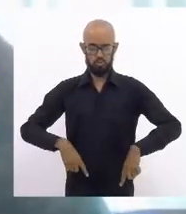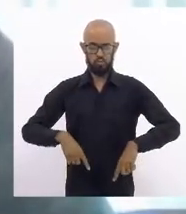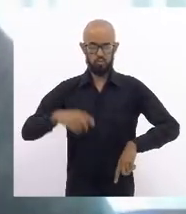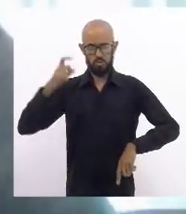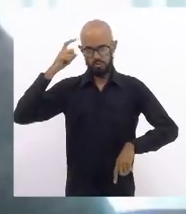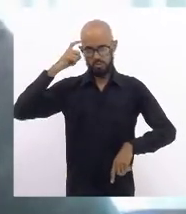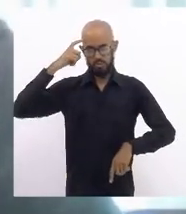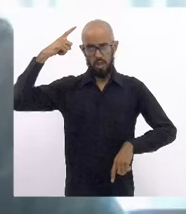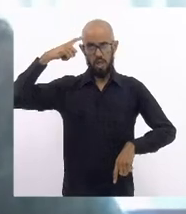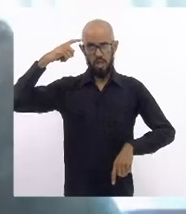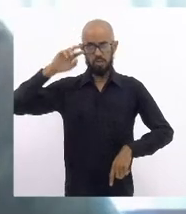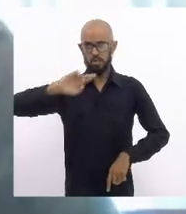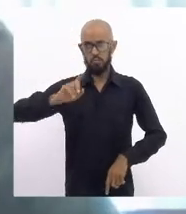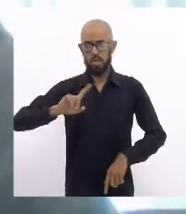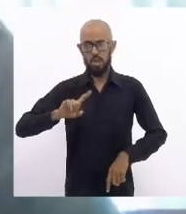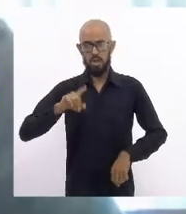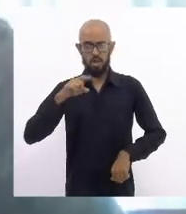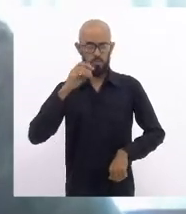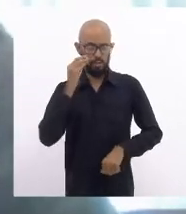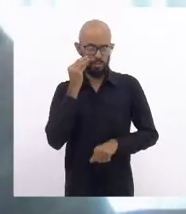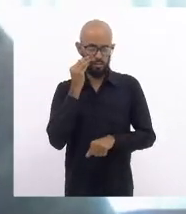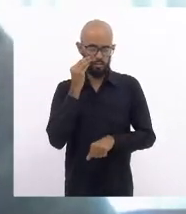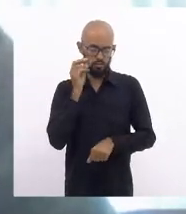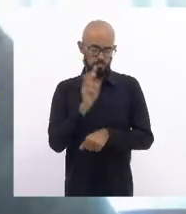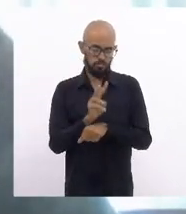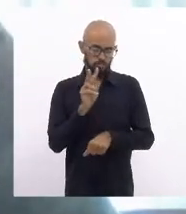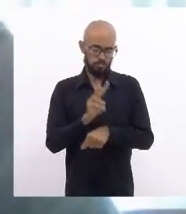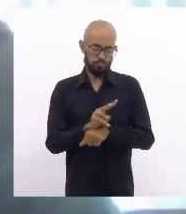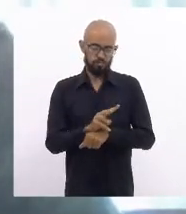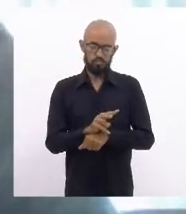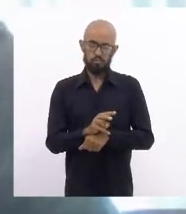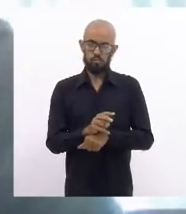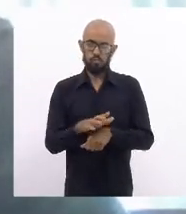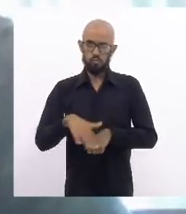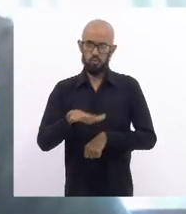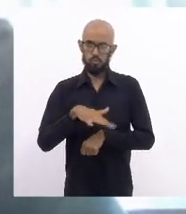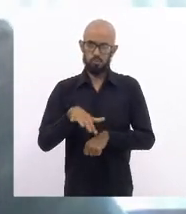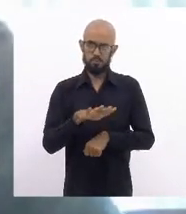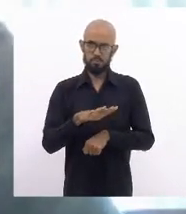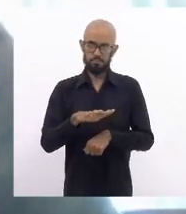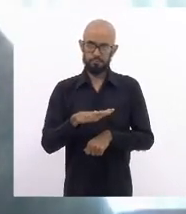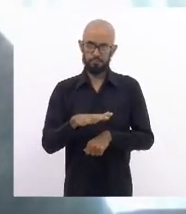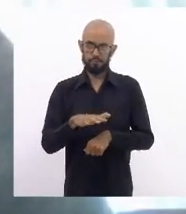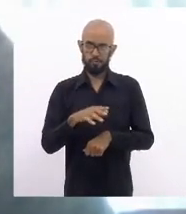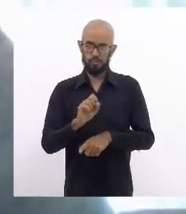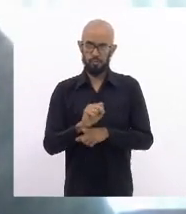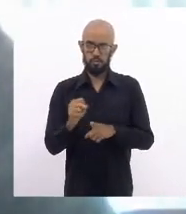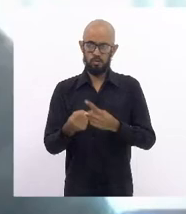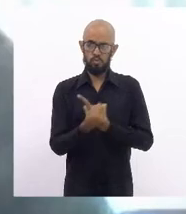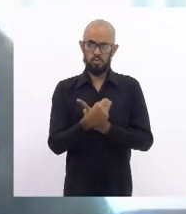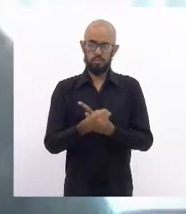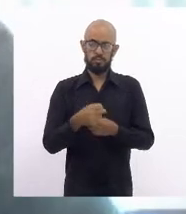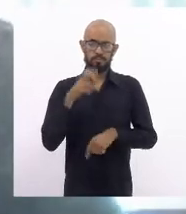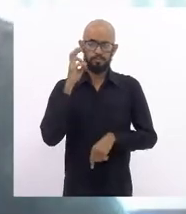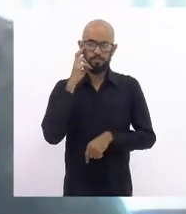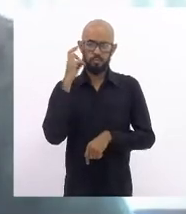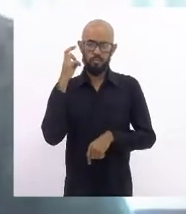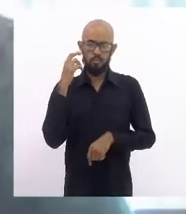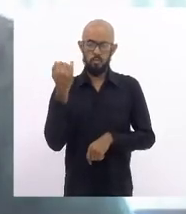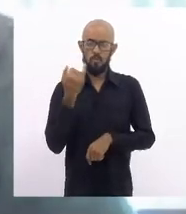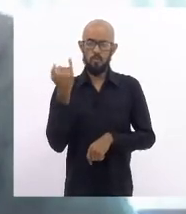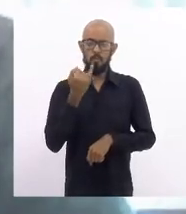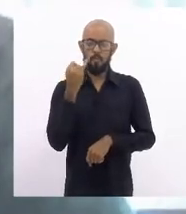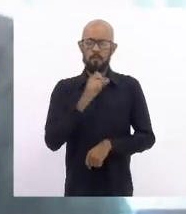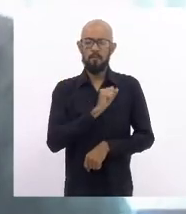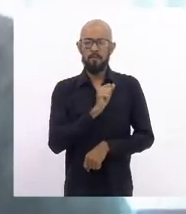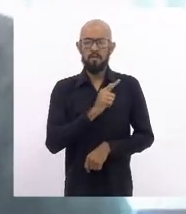visa preservar uma área cultural, social, esportivamente importante para São Gonçalo